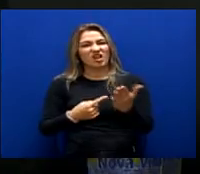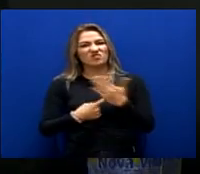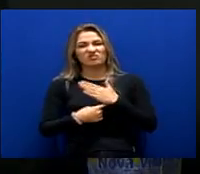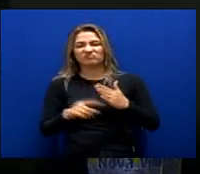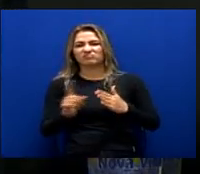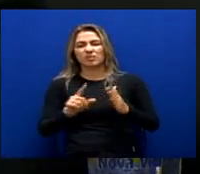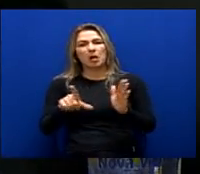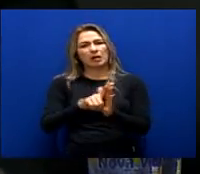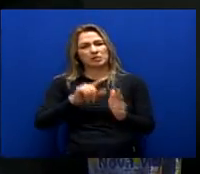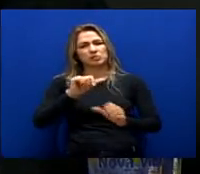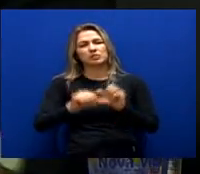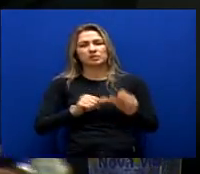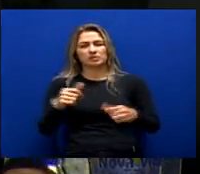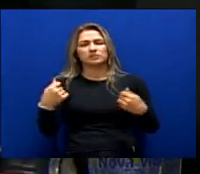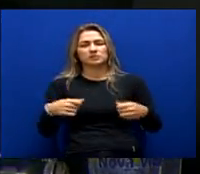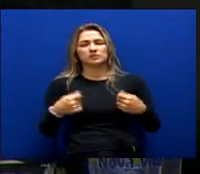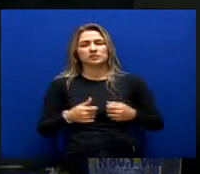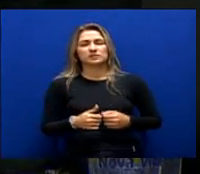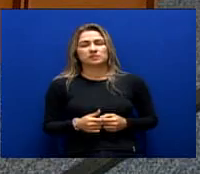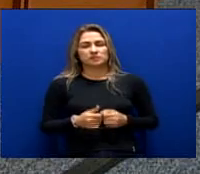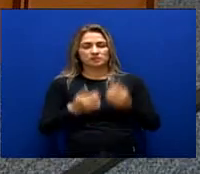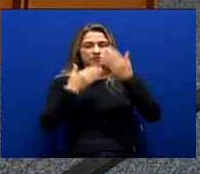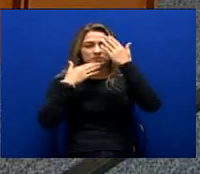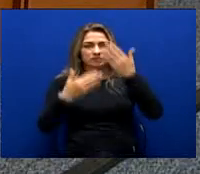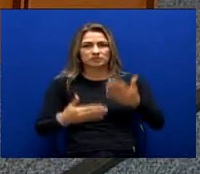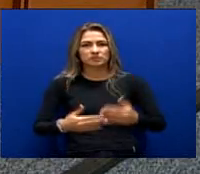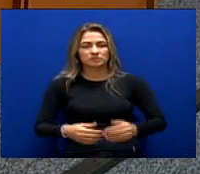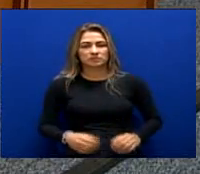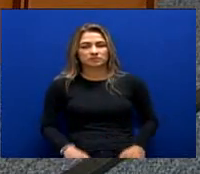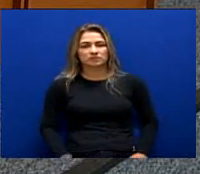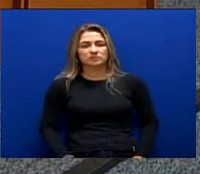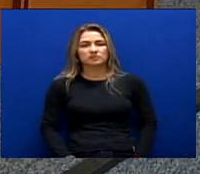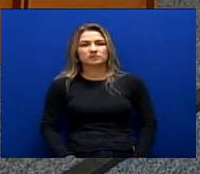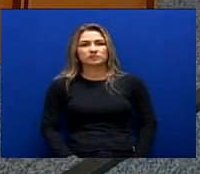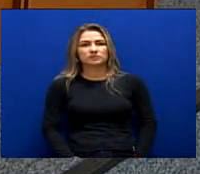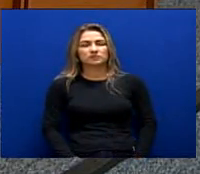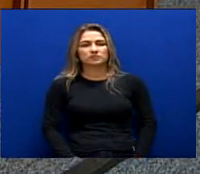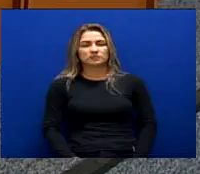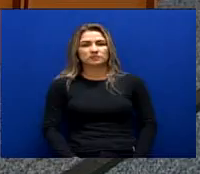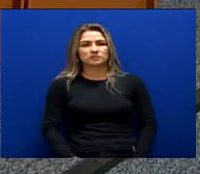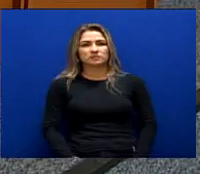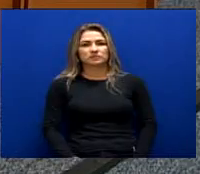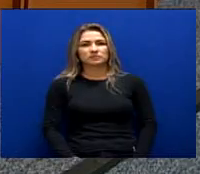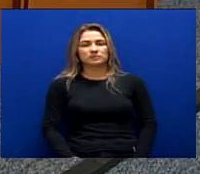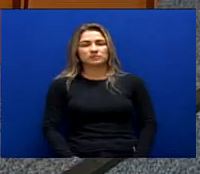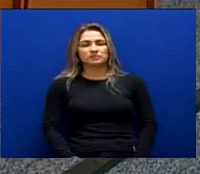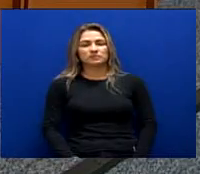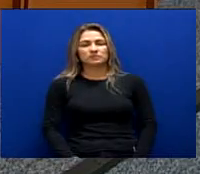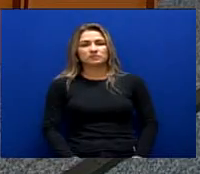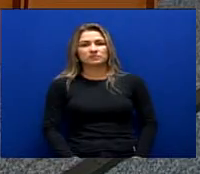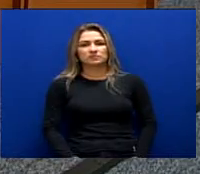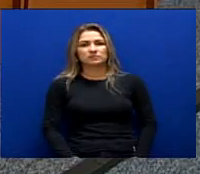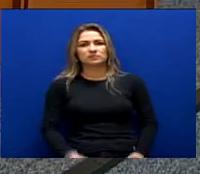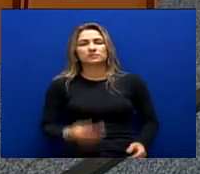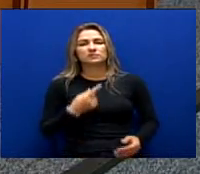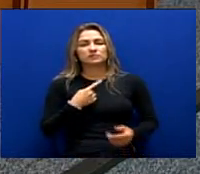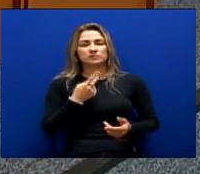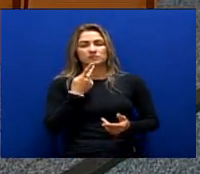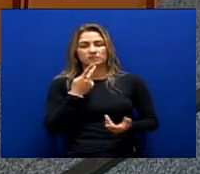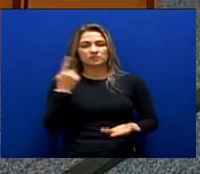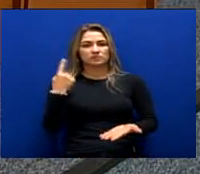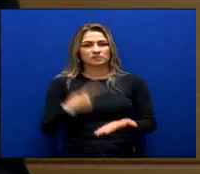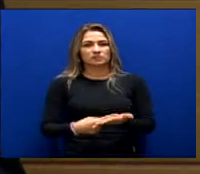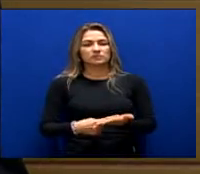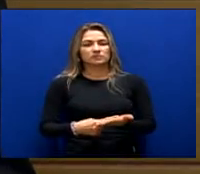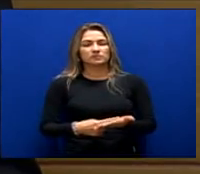pt esperamos boa noite a todos obrigado também é bom nos despedindo já é eu me comprometo